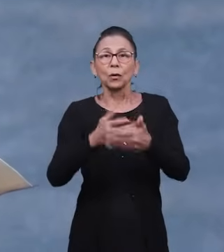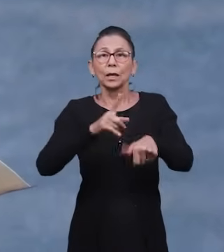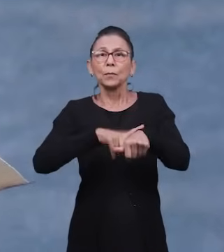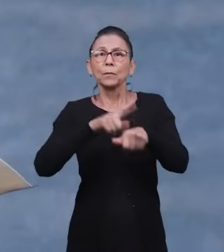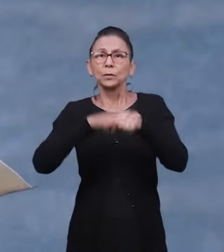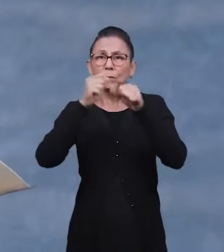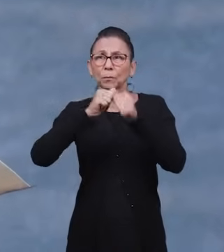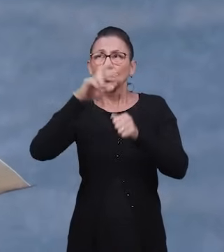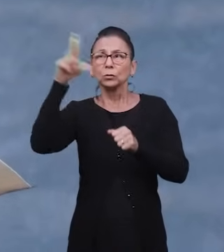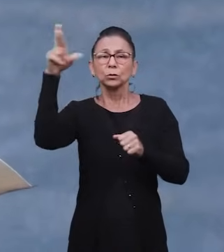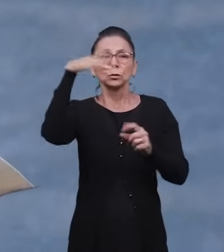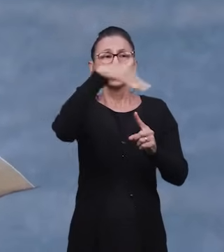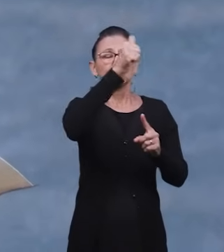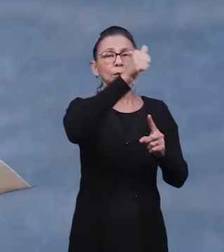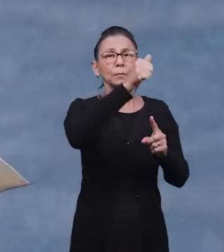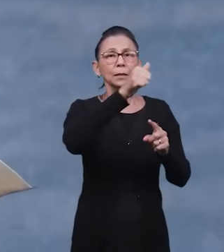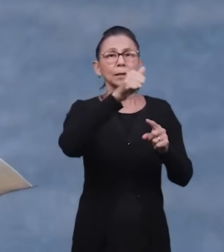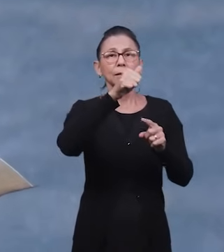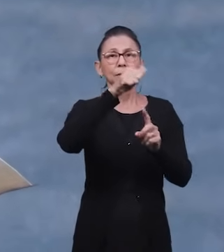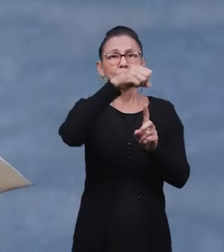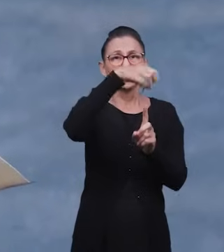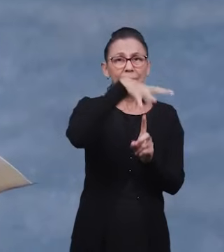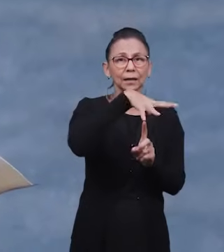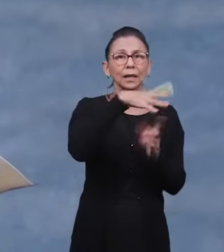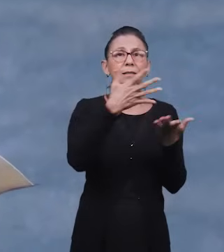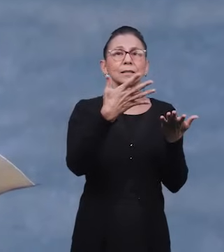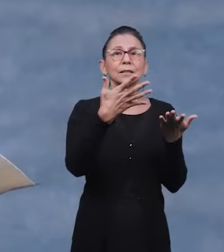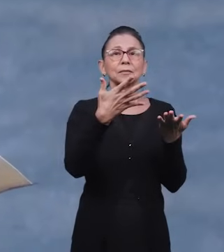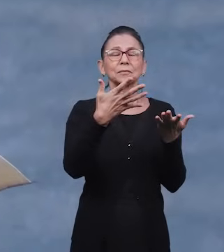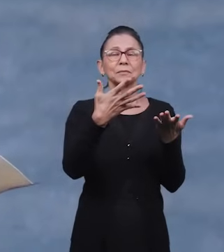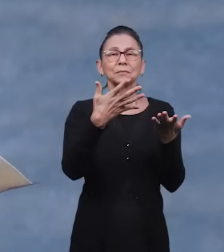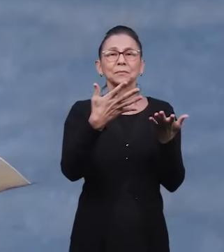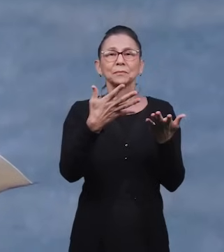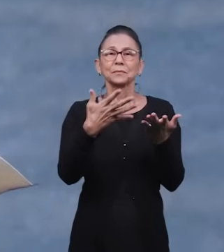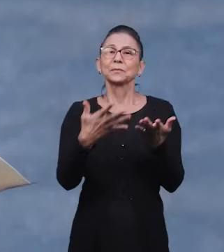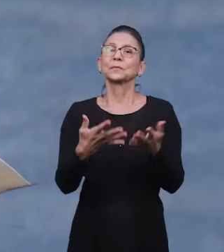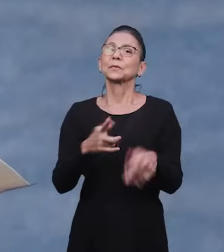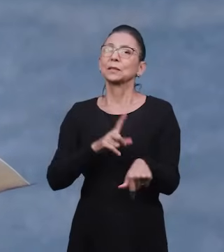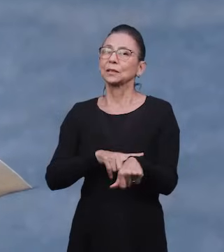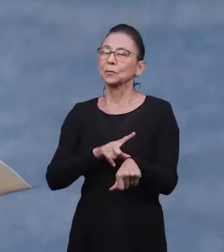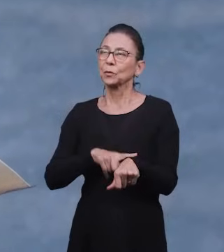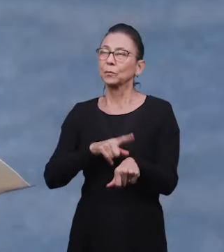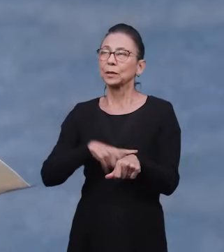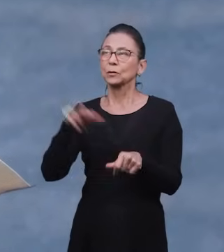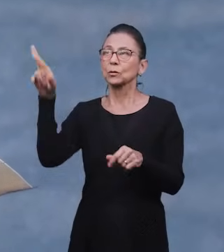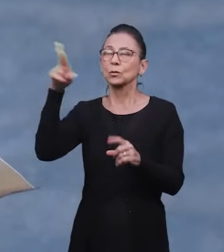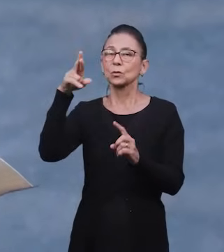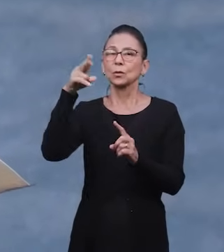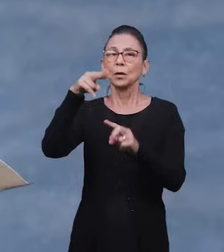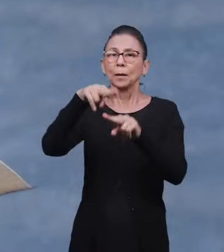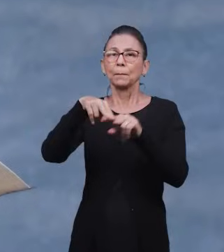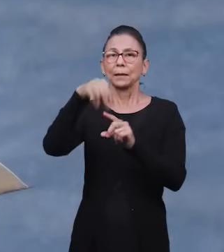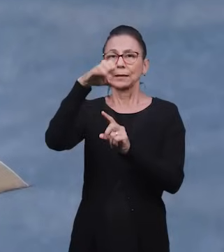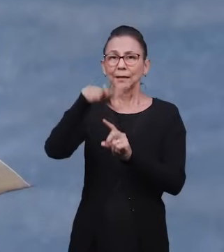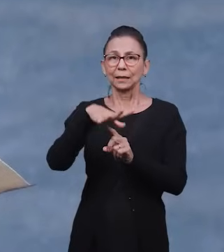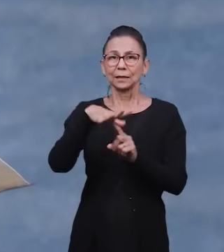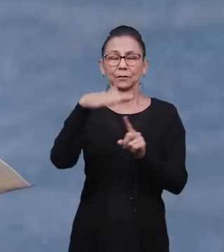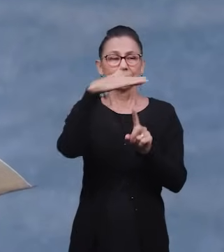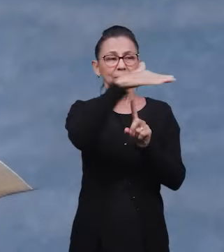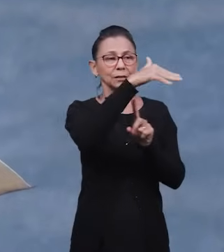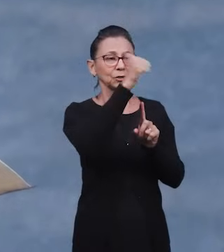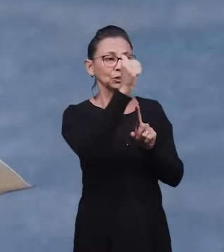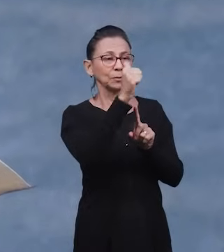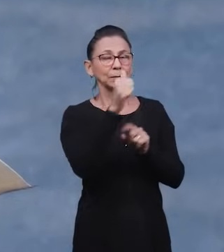ao chamado. Então um dia, como nós, essas pessoas serão chamadas. E se chamadas